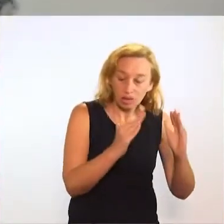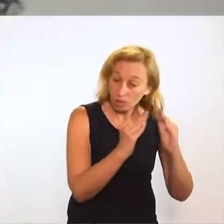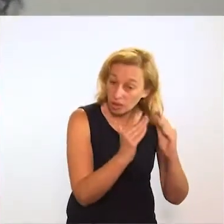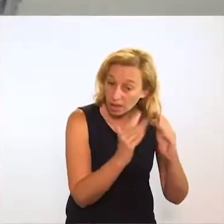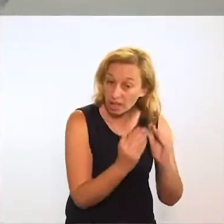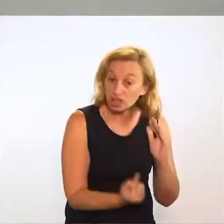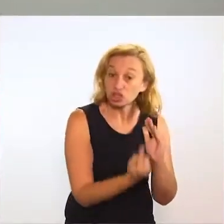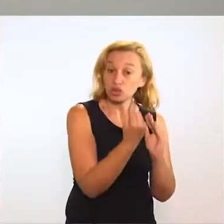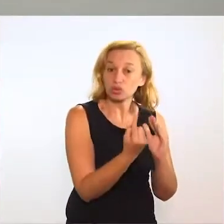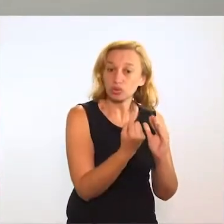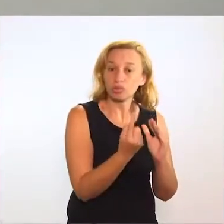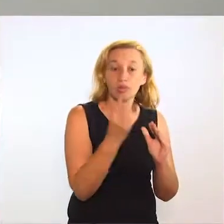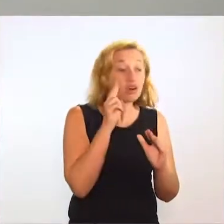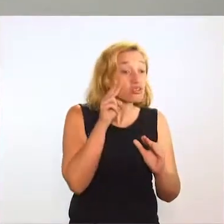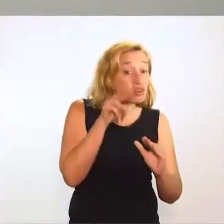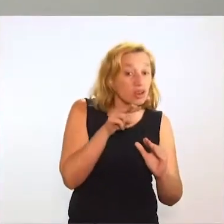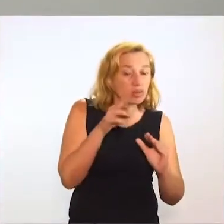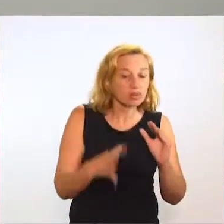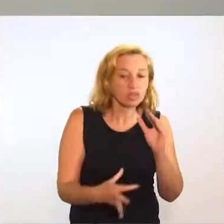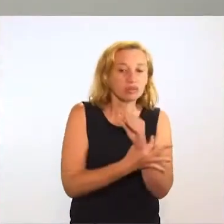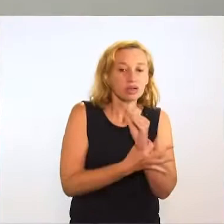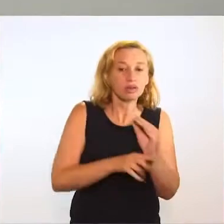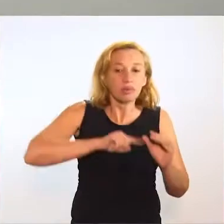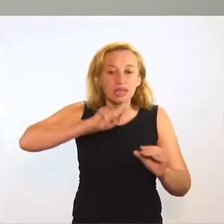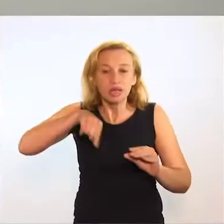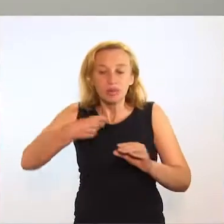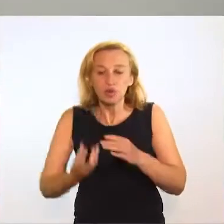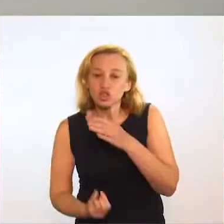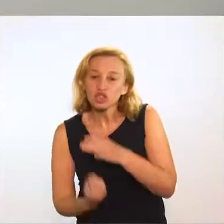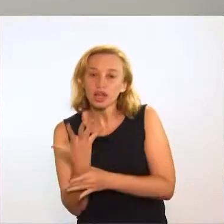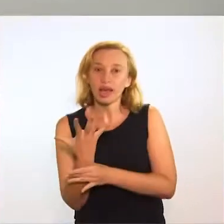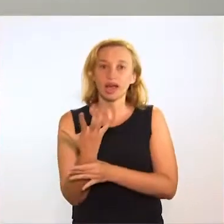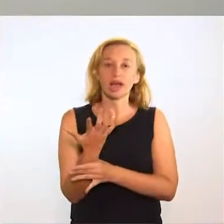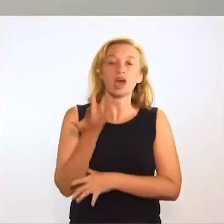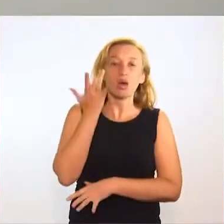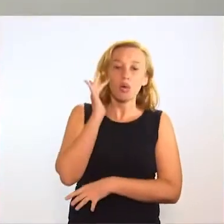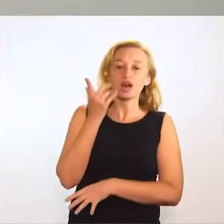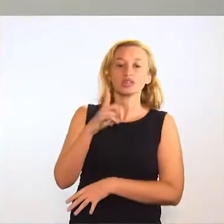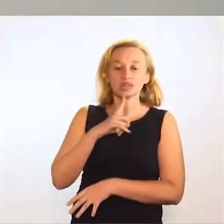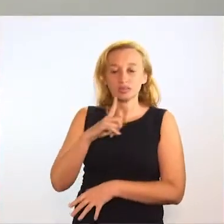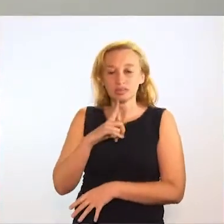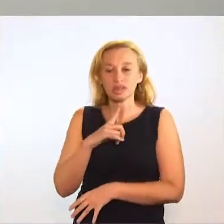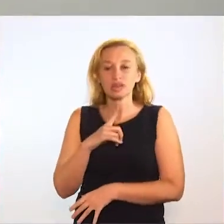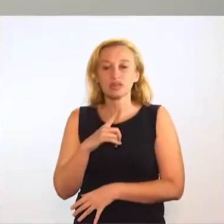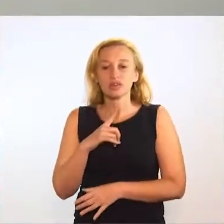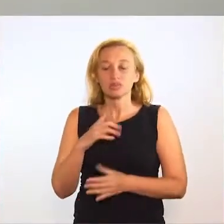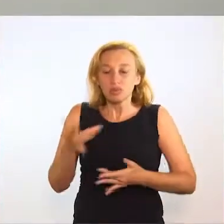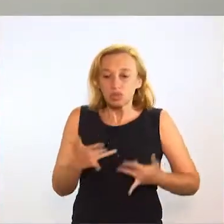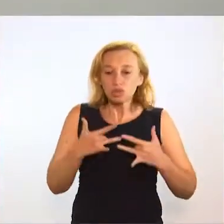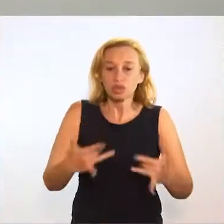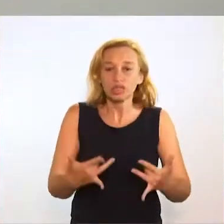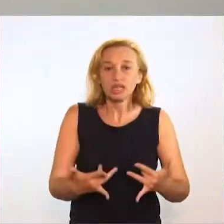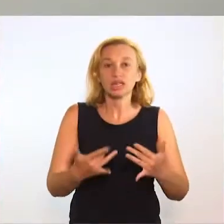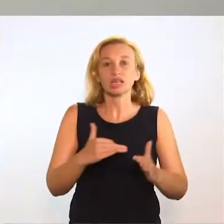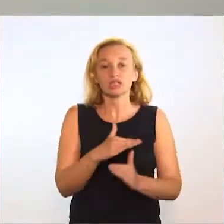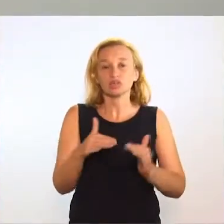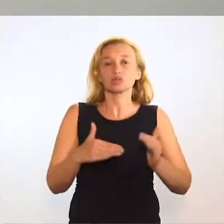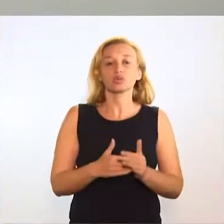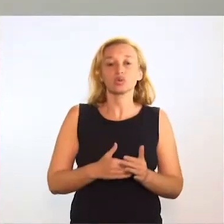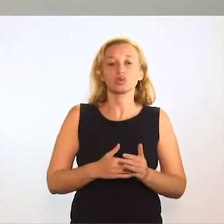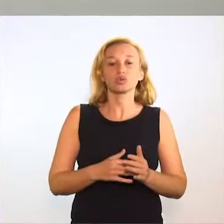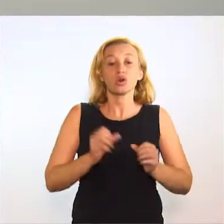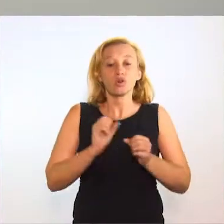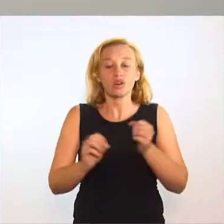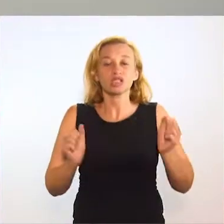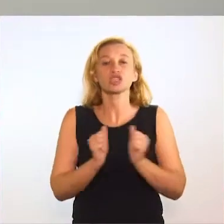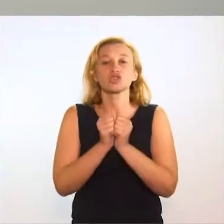para ir na casa de uma, poder assistir com segurança, para poder fazer a produção. Então, acho que também teve muito essa questão da